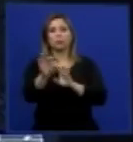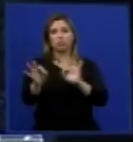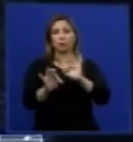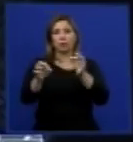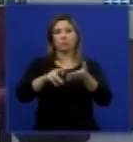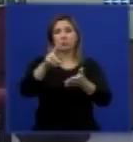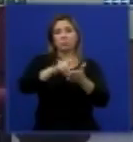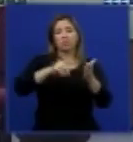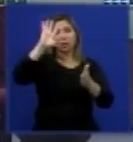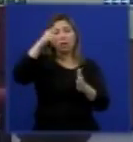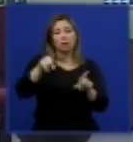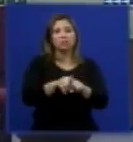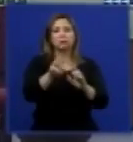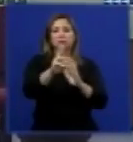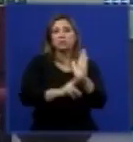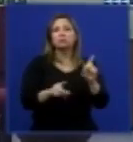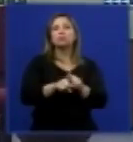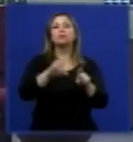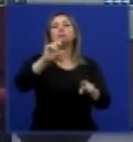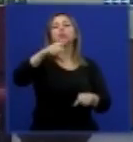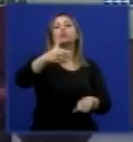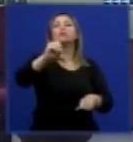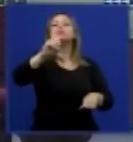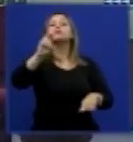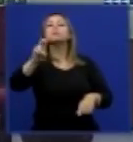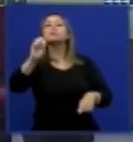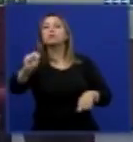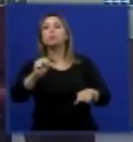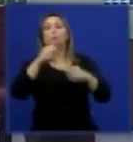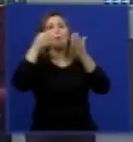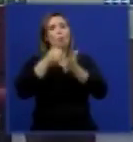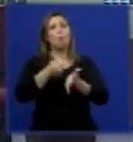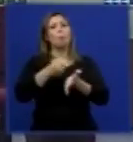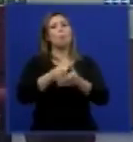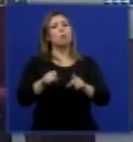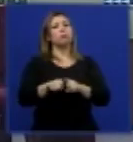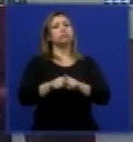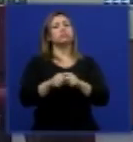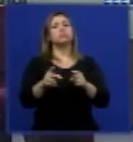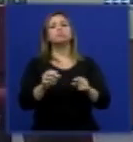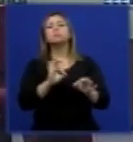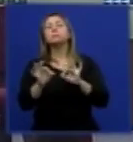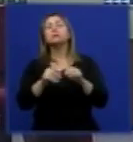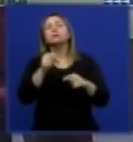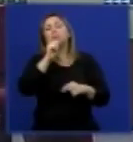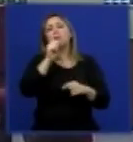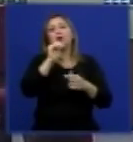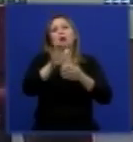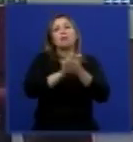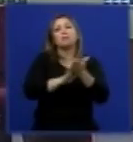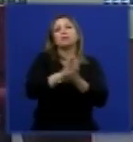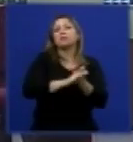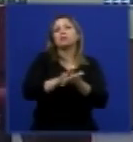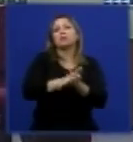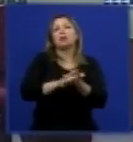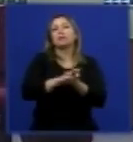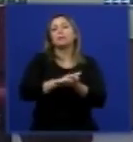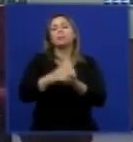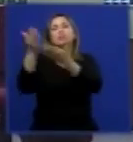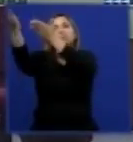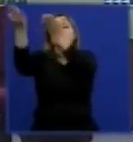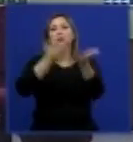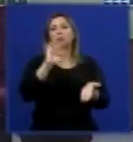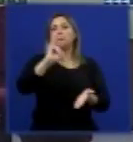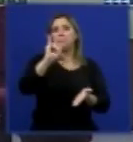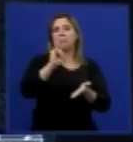resolução CONAMA 258 passou a ser exigida bem como não VM exigindo o seu cumprimento nas importações